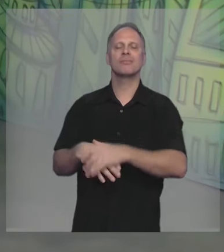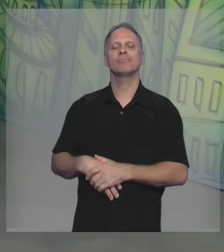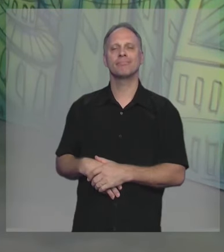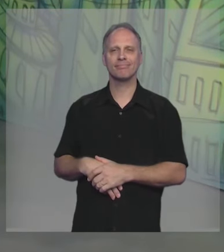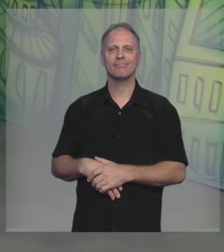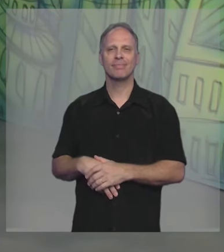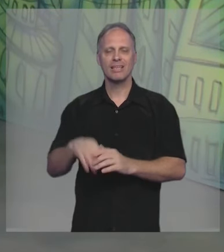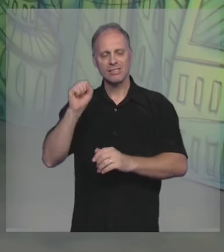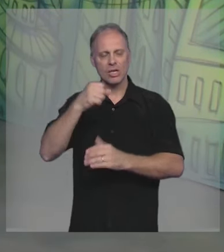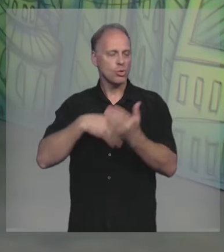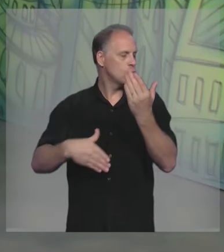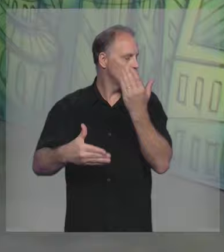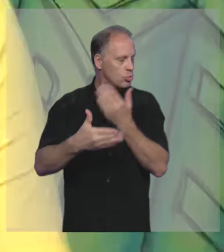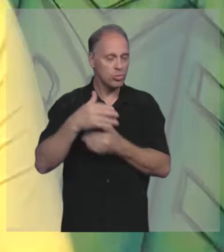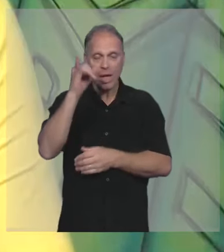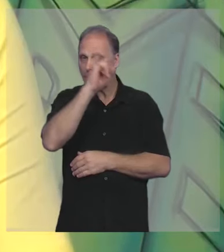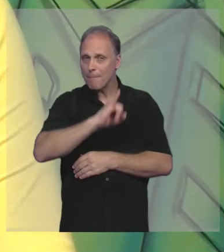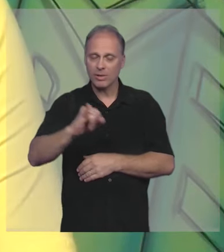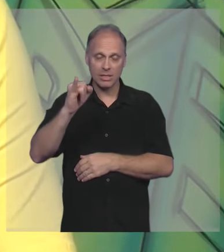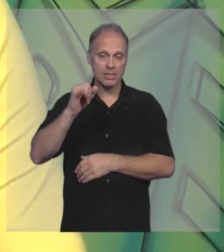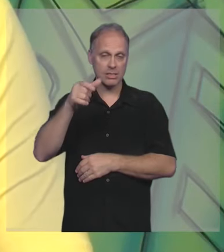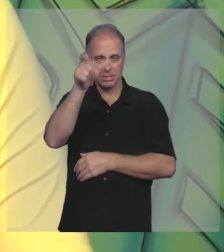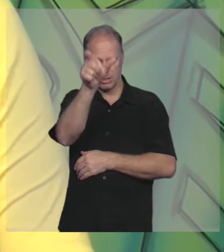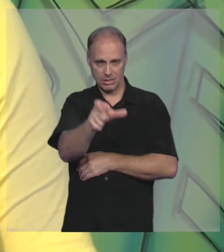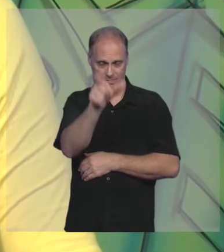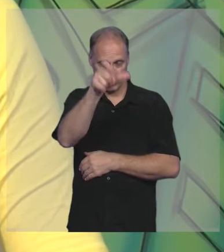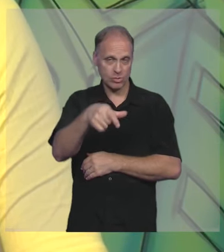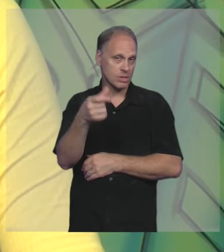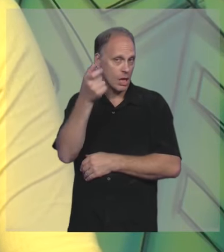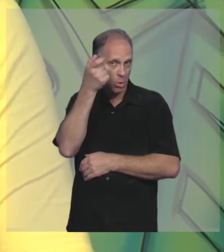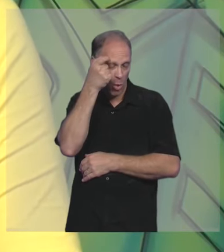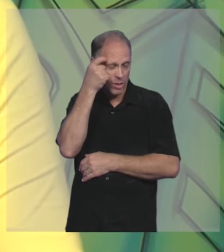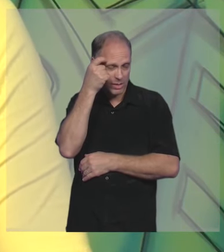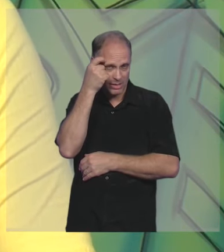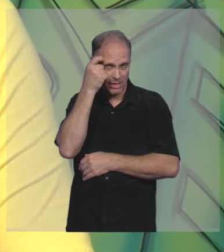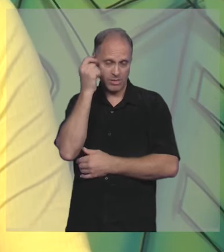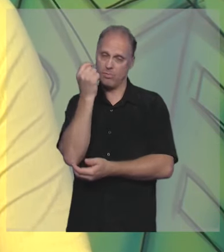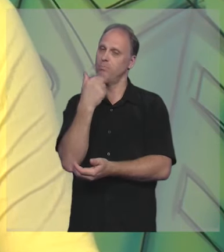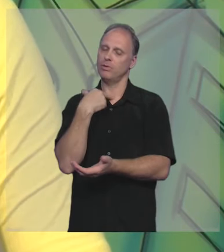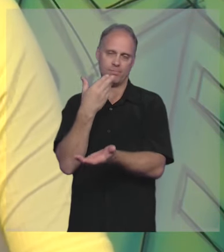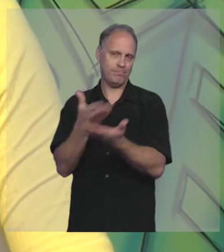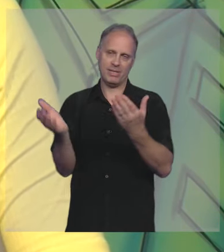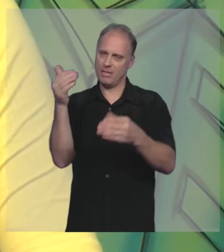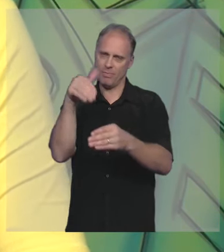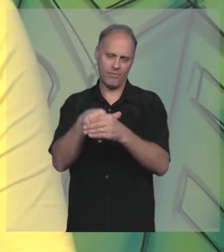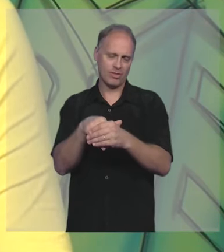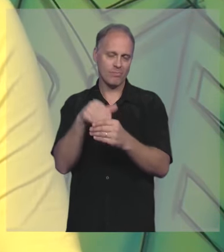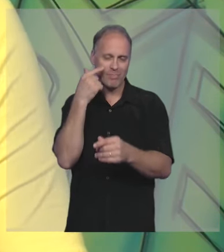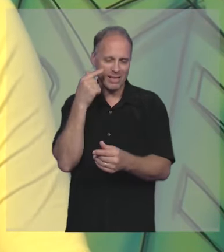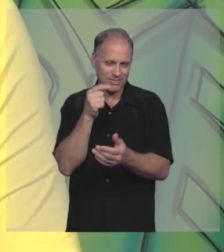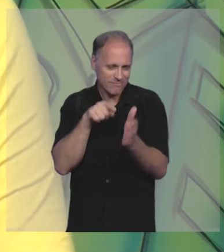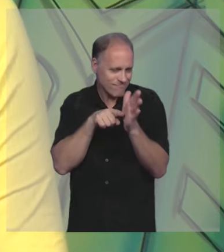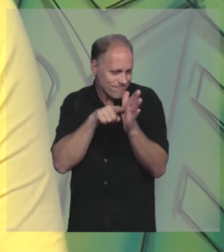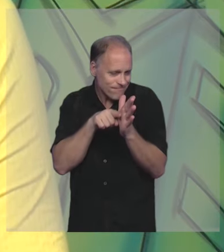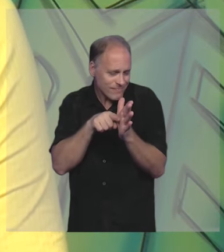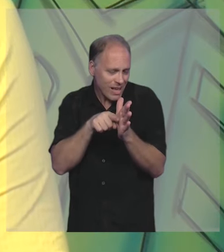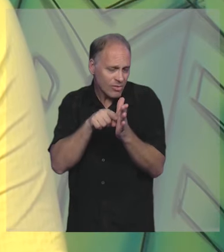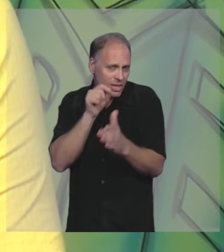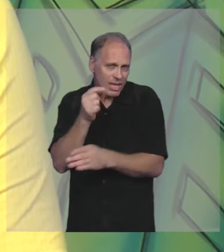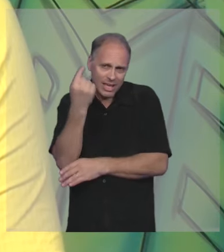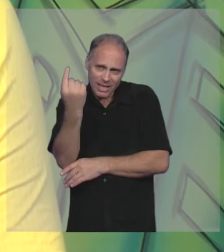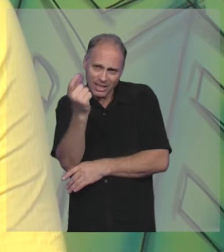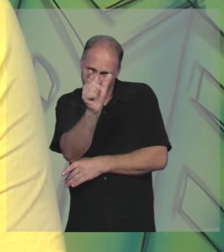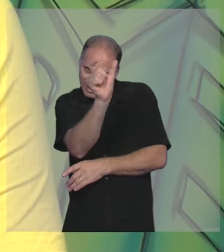passa. Exatamente, assim, é muito importante que o eleitor ele tenha consciência de não vender o voto dele, de analisar realmente o que